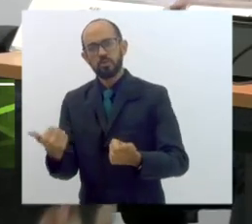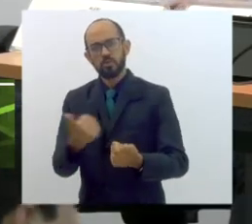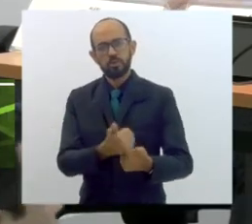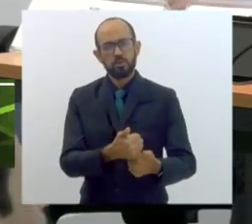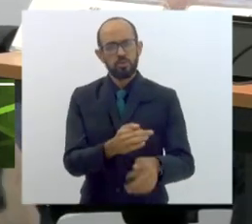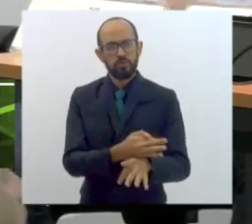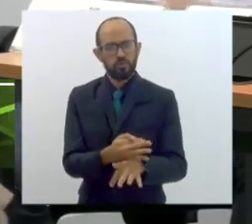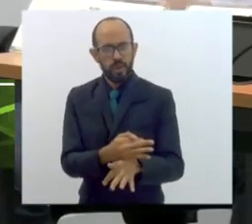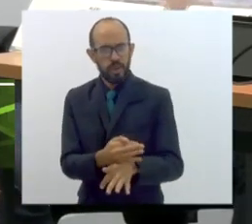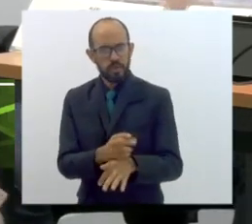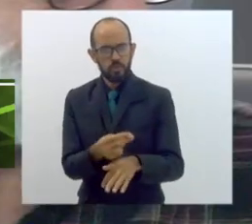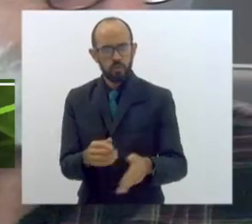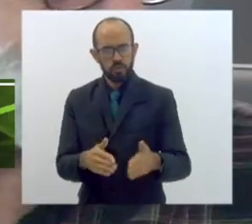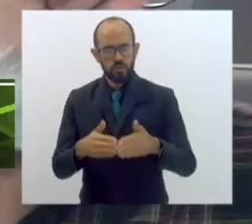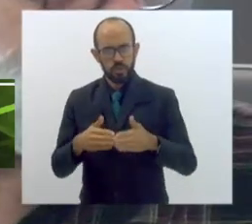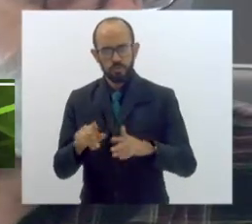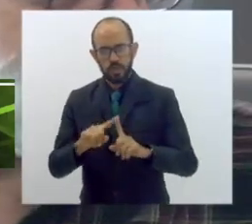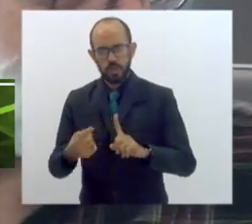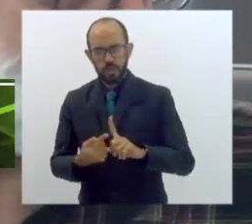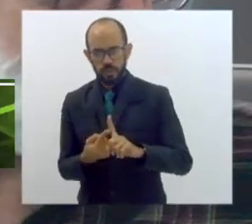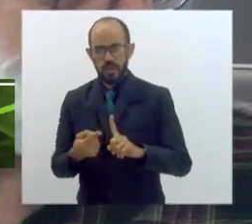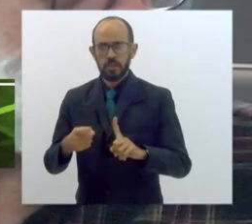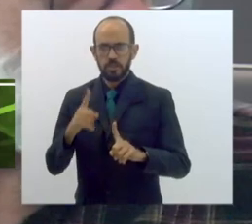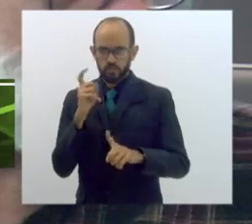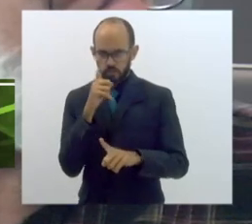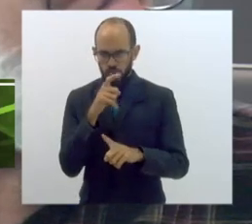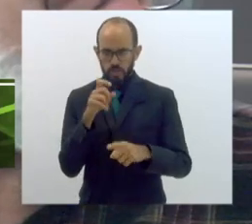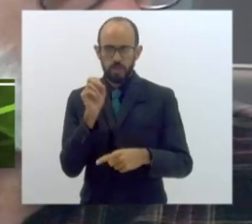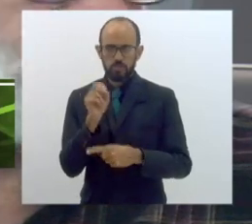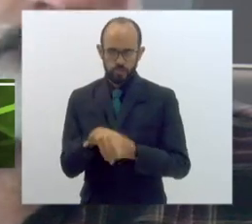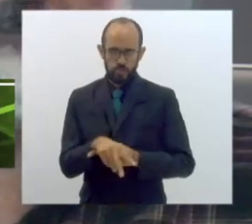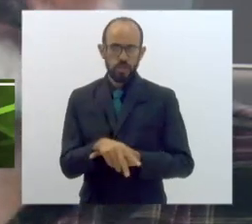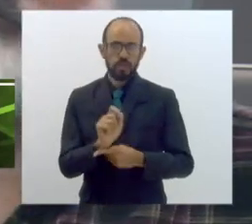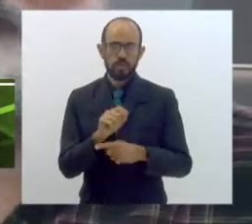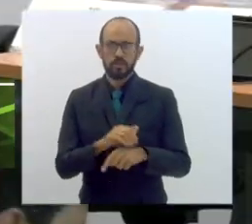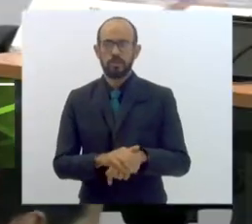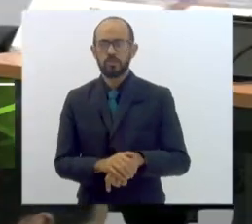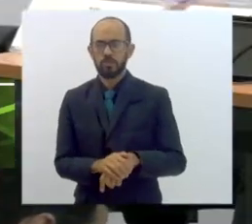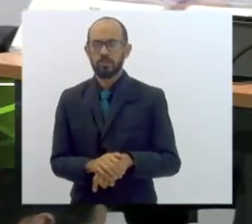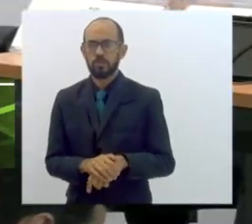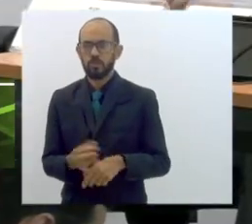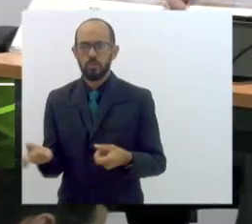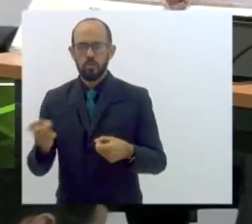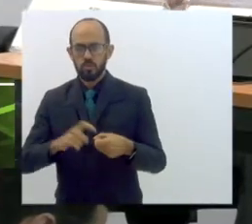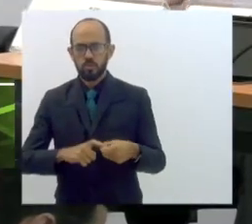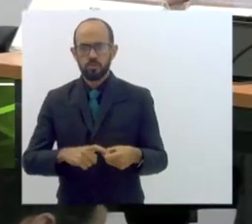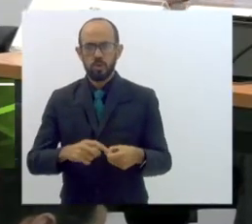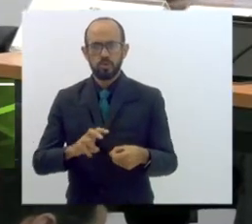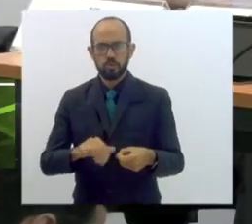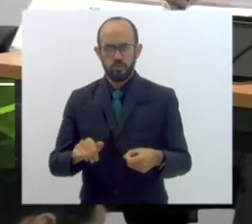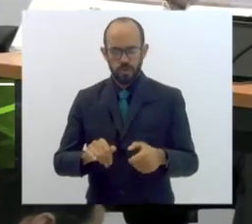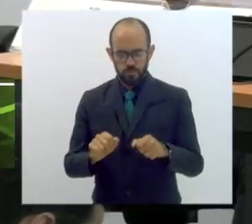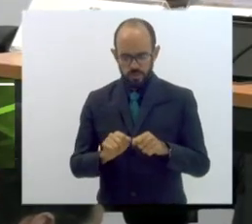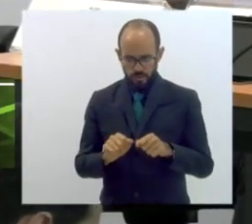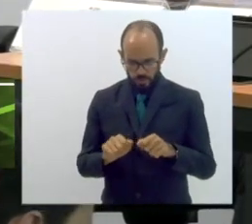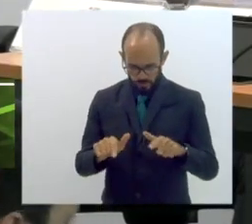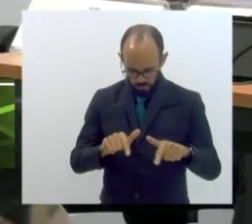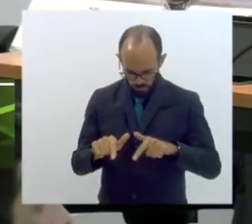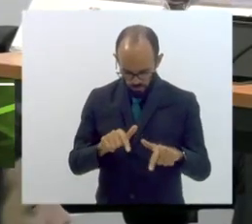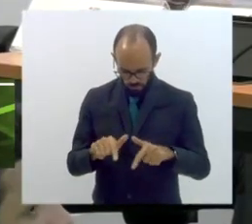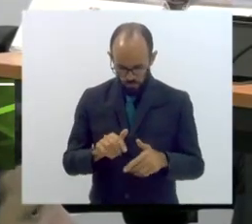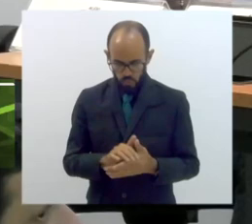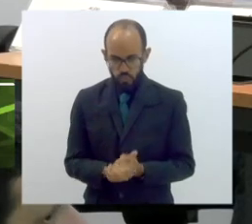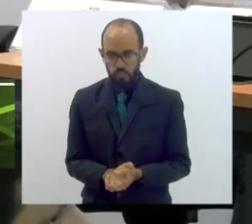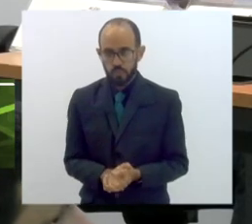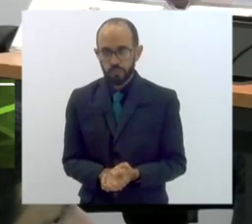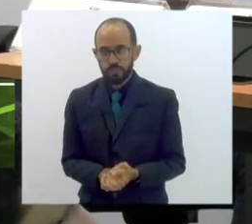licença maternidade, que tem uma grande dificuldade de se contratar esses profissionais. O consórcio está disponibilizando esse serviço para os consorciados.